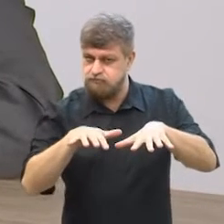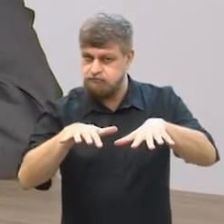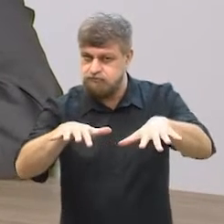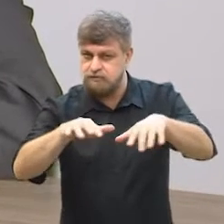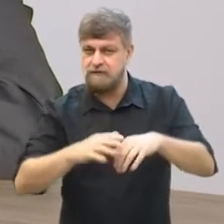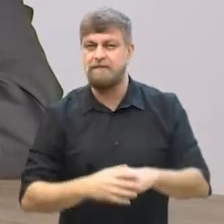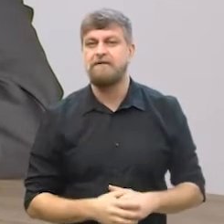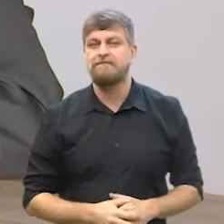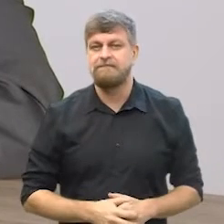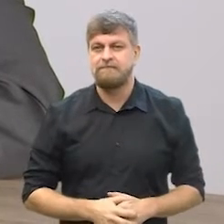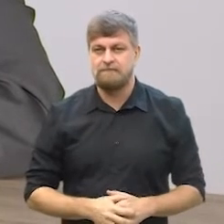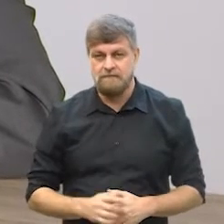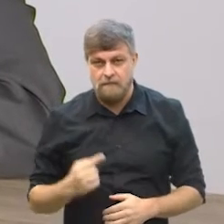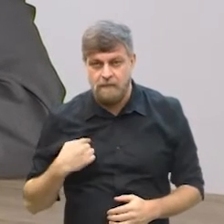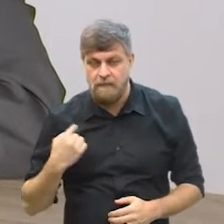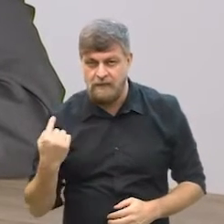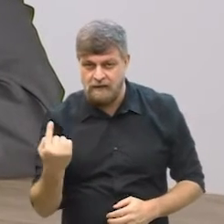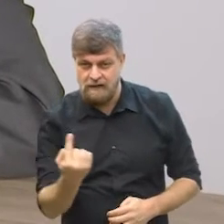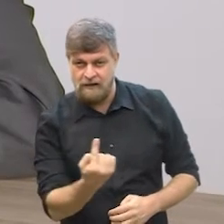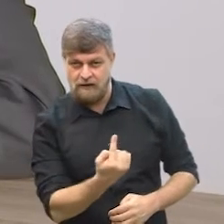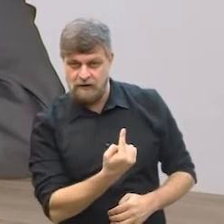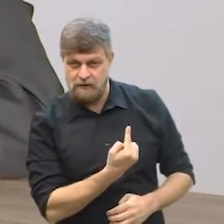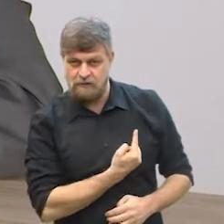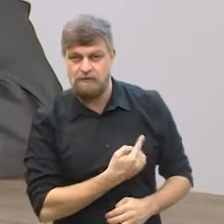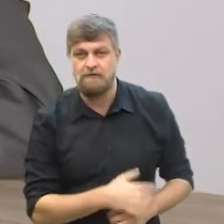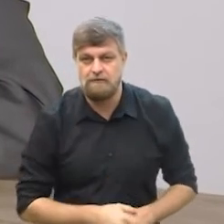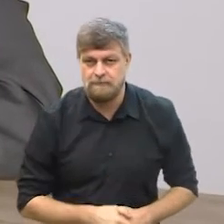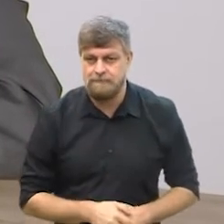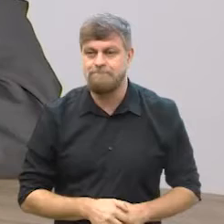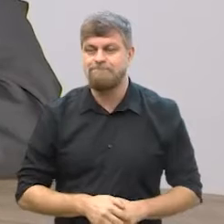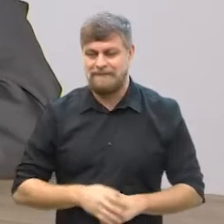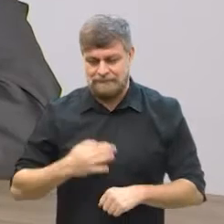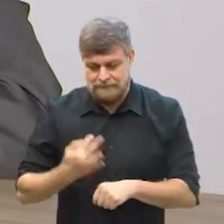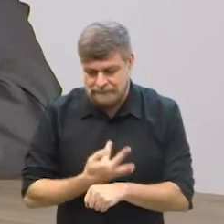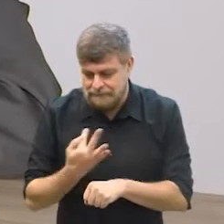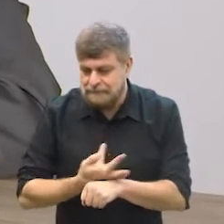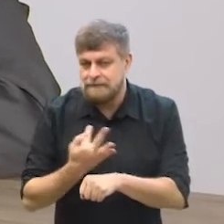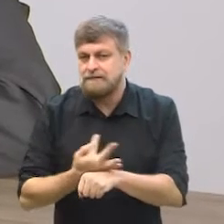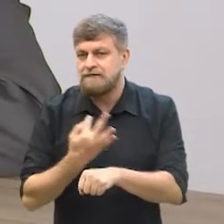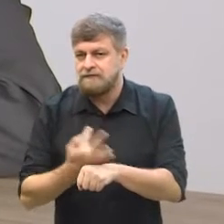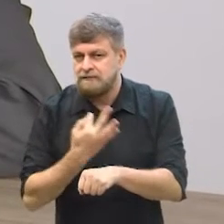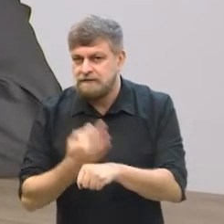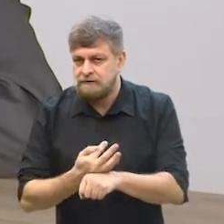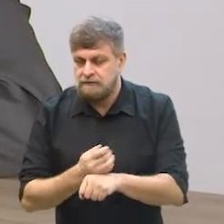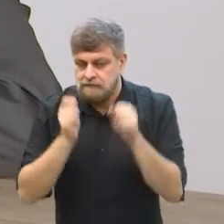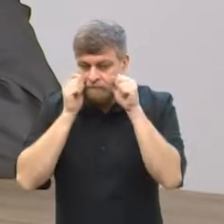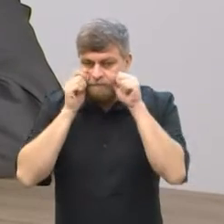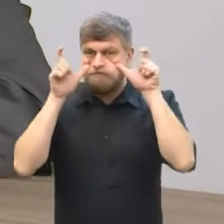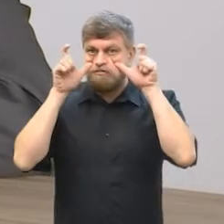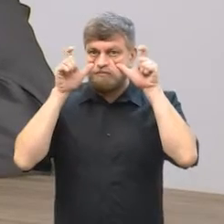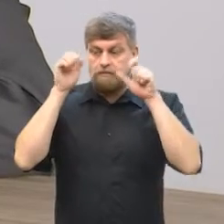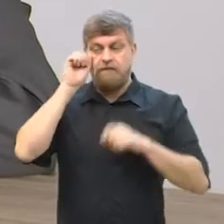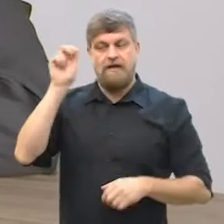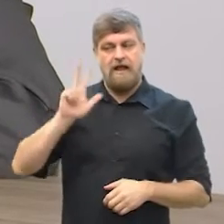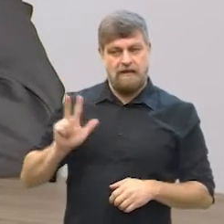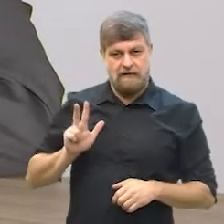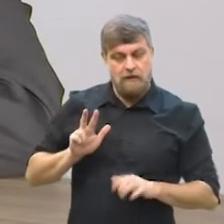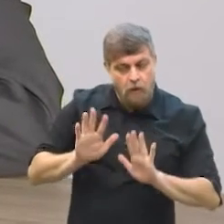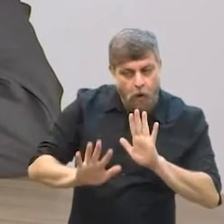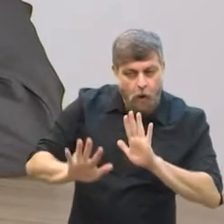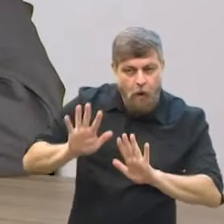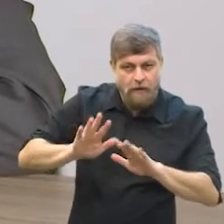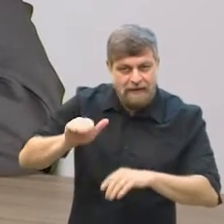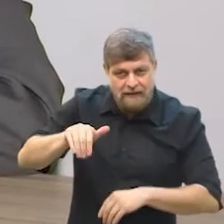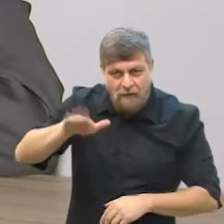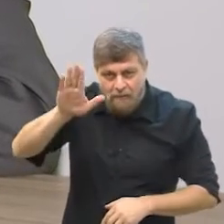a Covid, nós somos forçados a ter um cuidado maior. Nós temos que